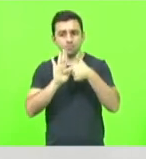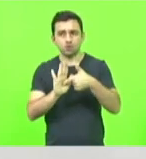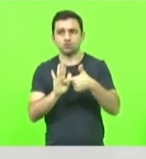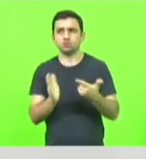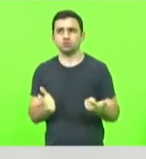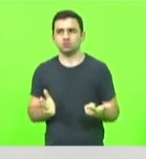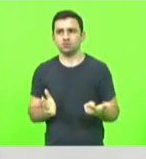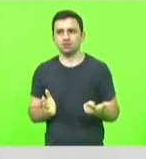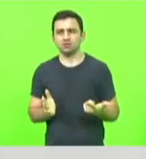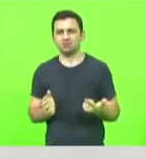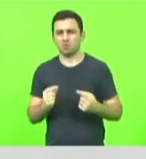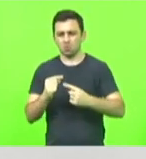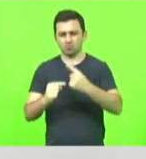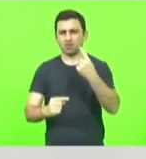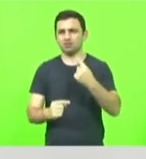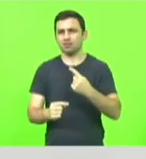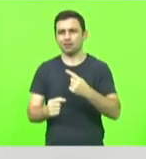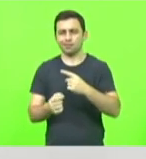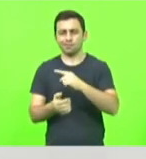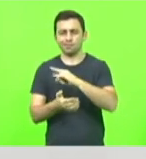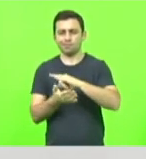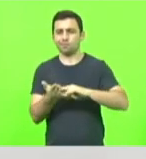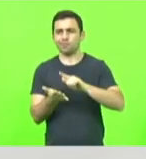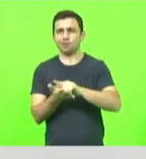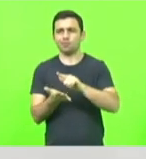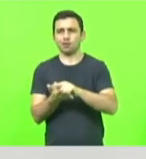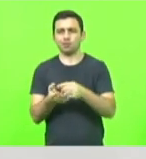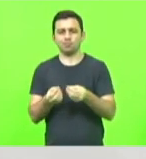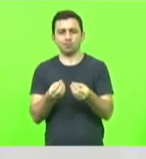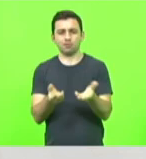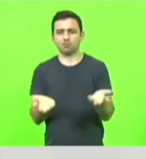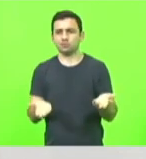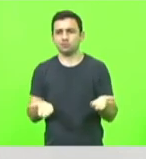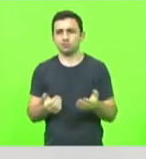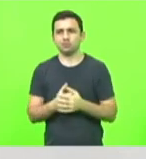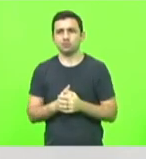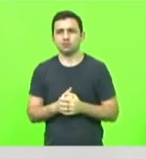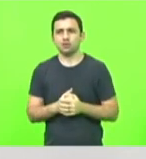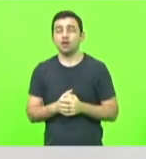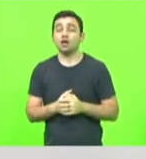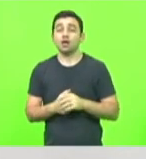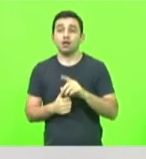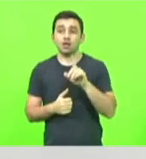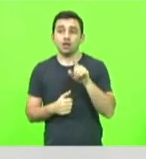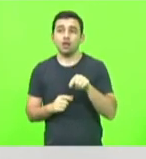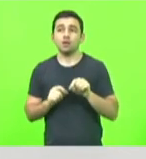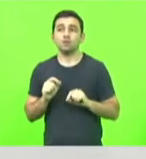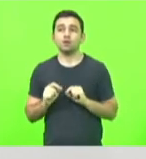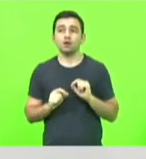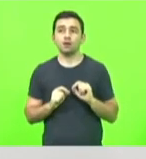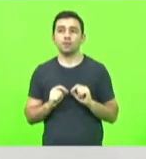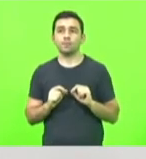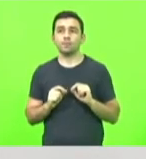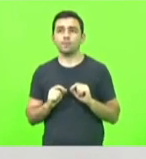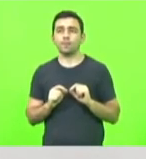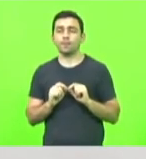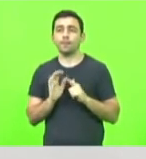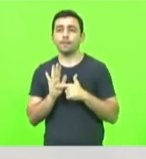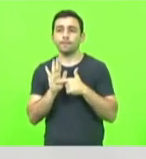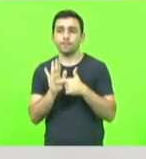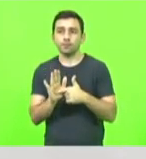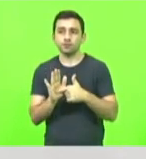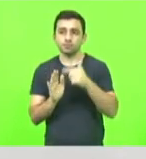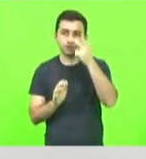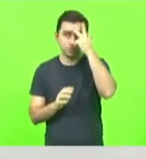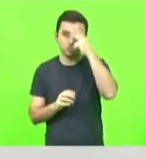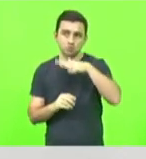passaporte sanitário. O passaporte sanitário é uma ferramenta a ser utilizada para aqueles que